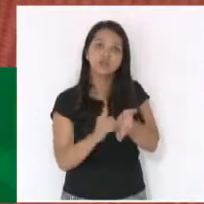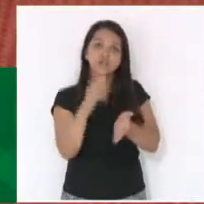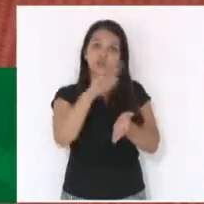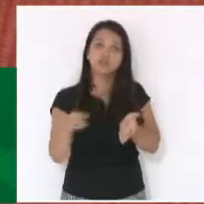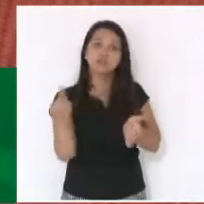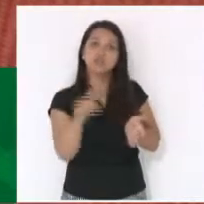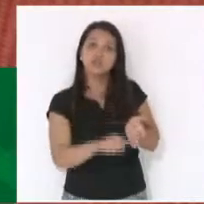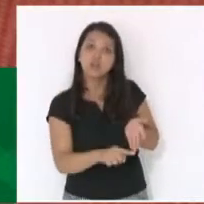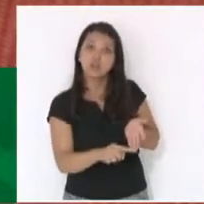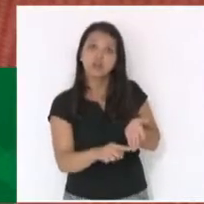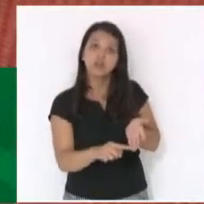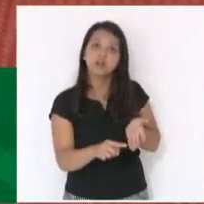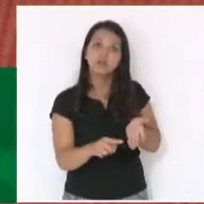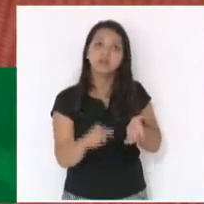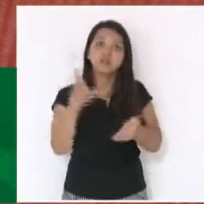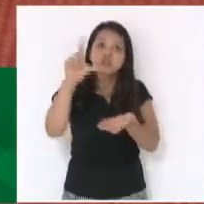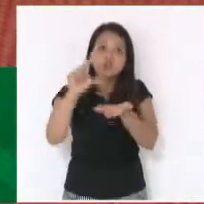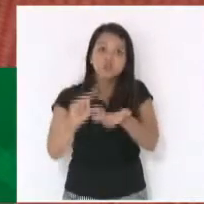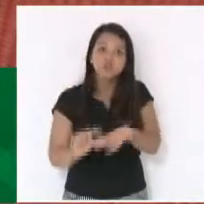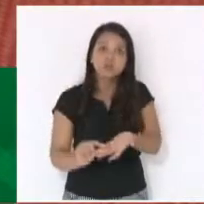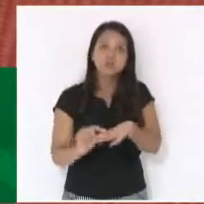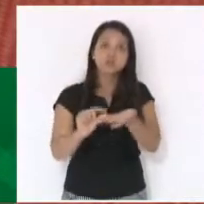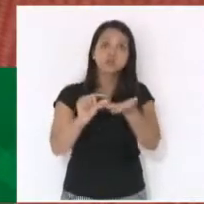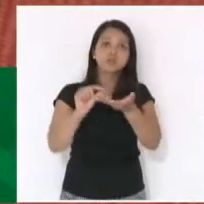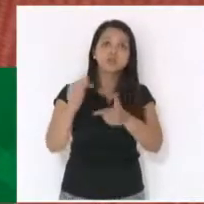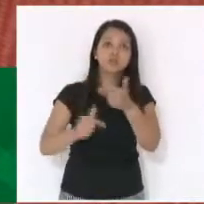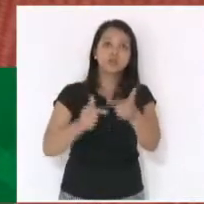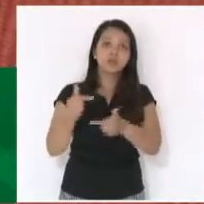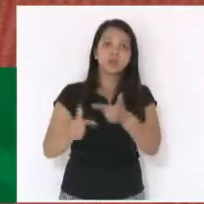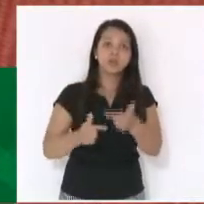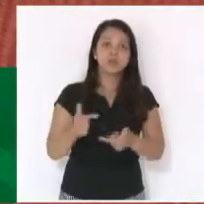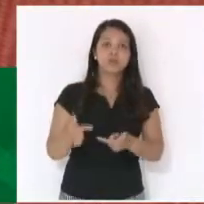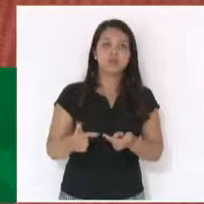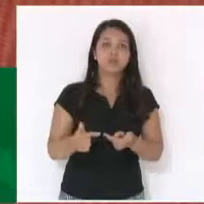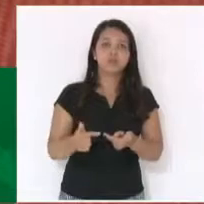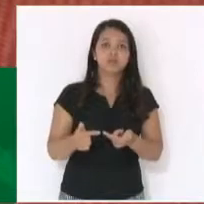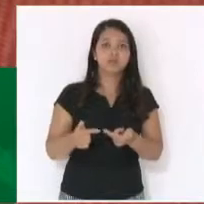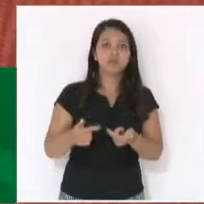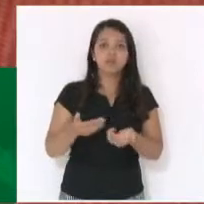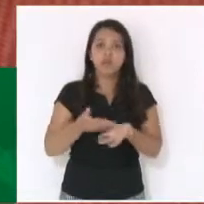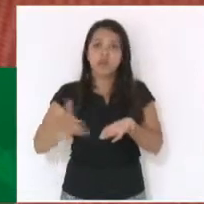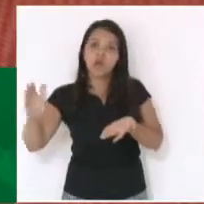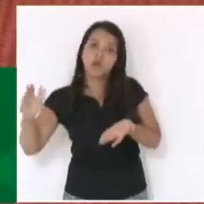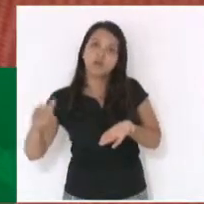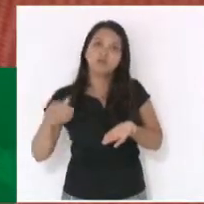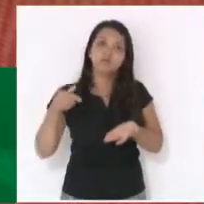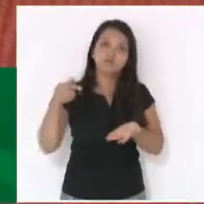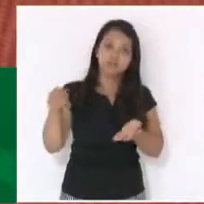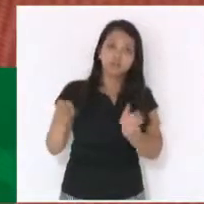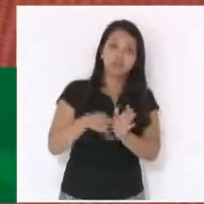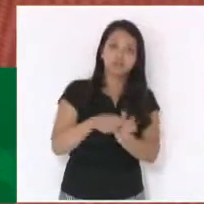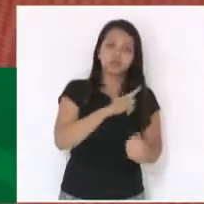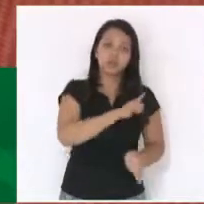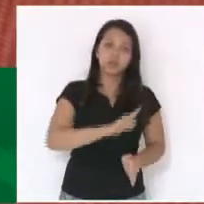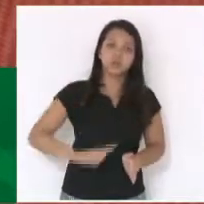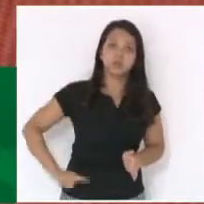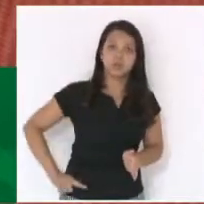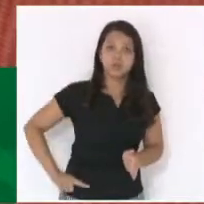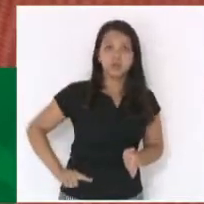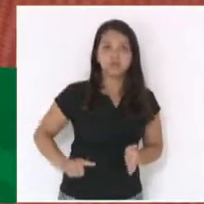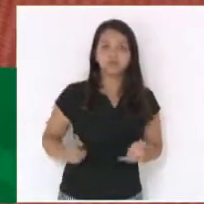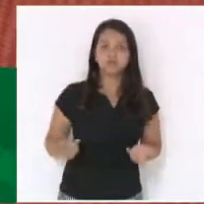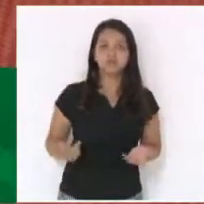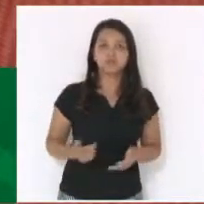cinco Cargo comissionado o resto já é do governo isso aí não pode contar Então não é verdadeiro é